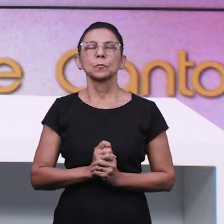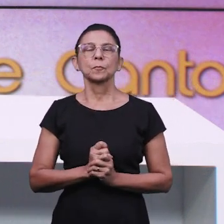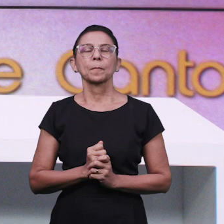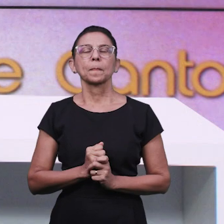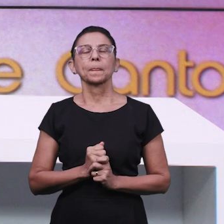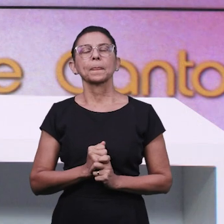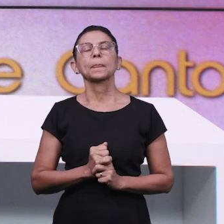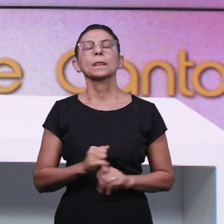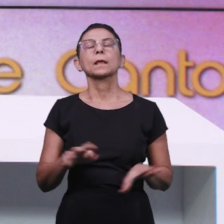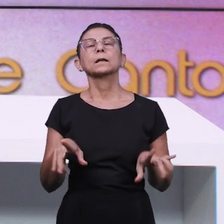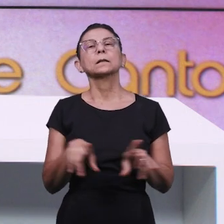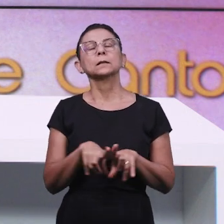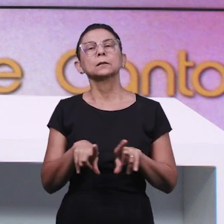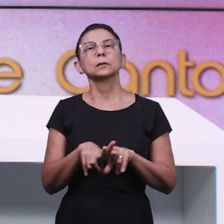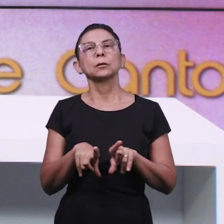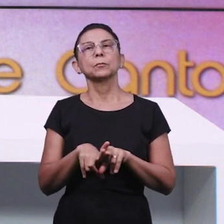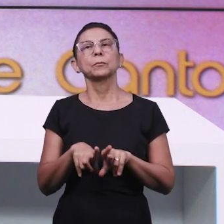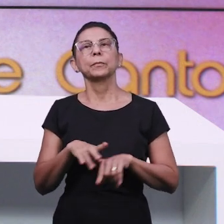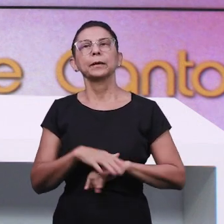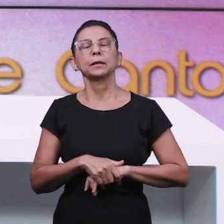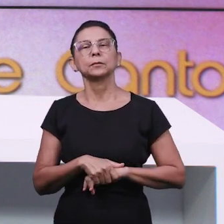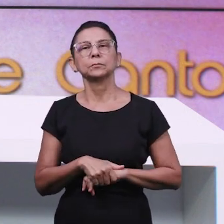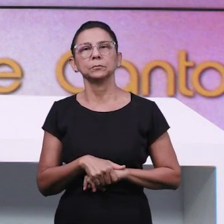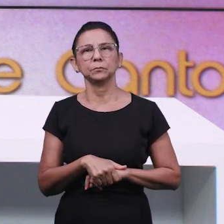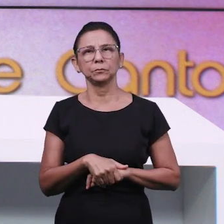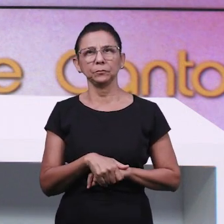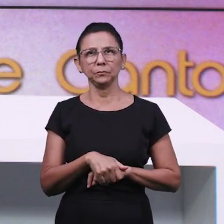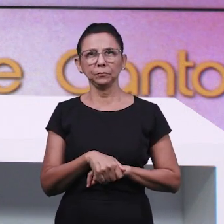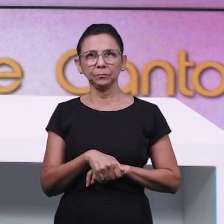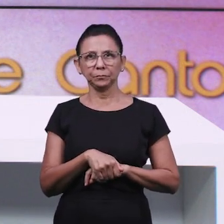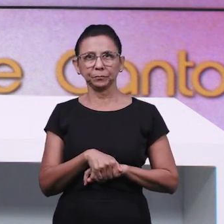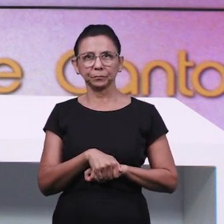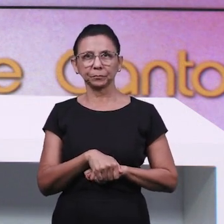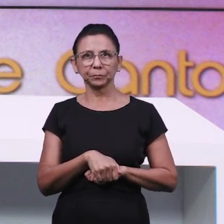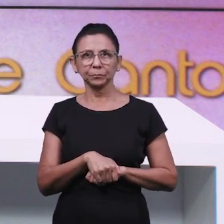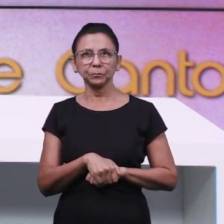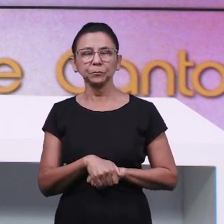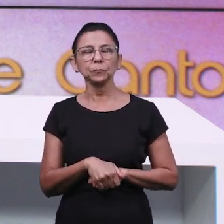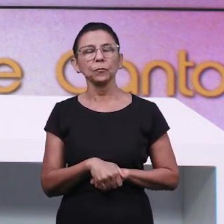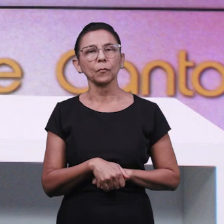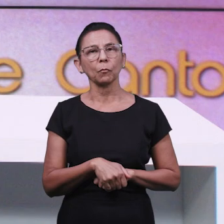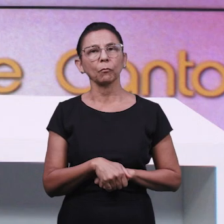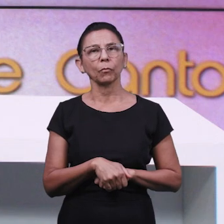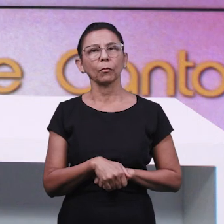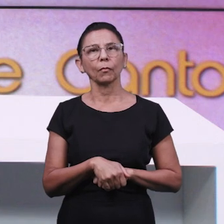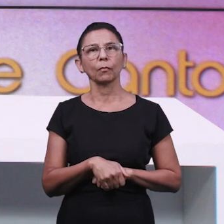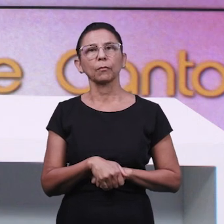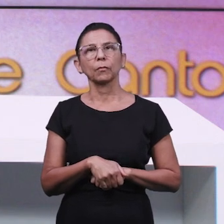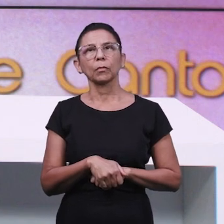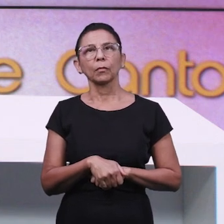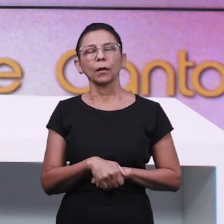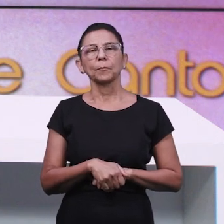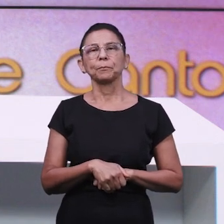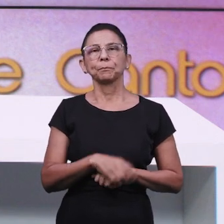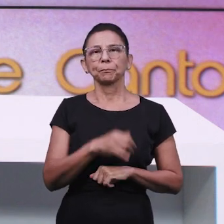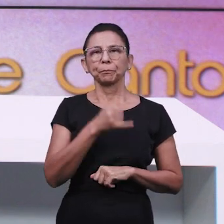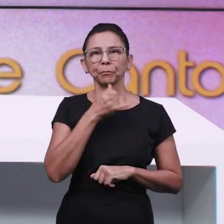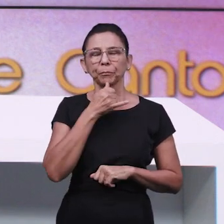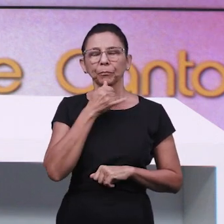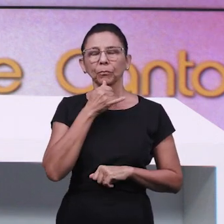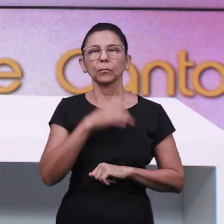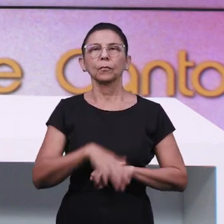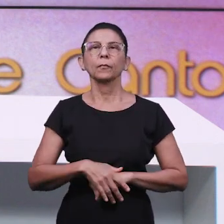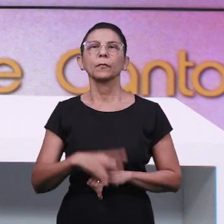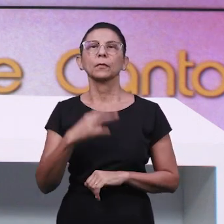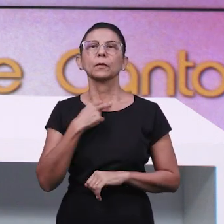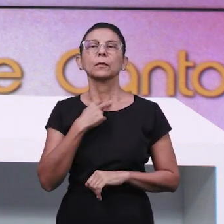posicionados, os nossos articuladores executam um processo de projeção da nossa voz. Ou seja, o som que vem